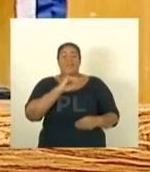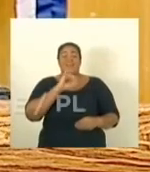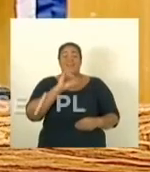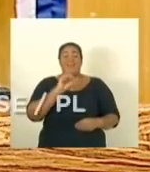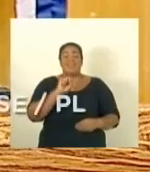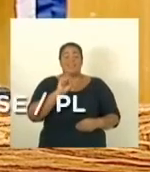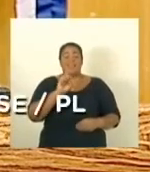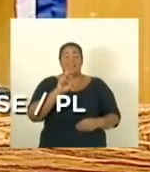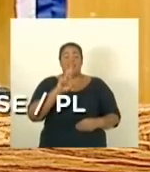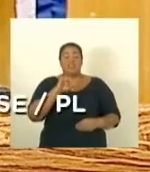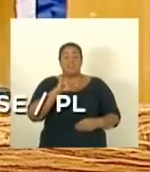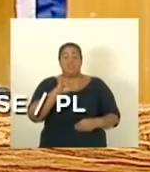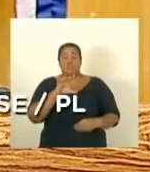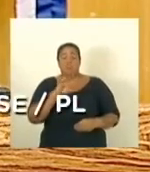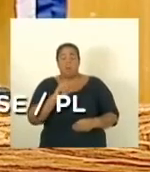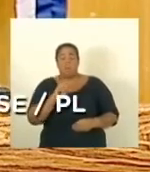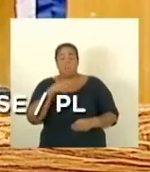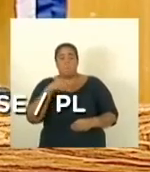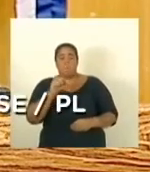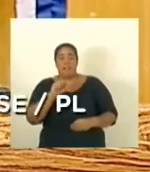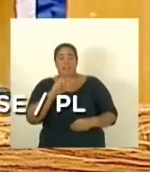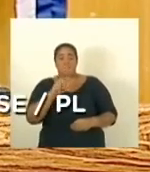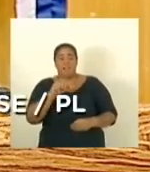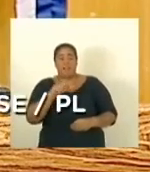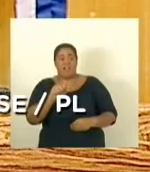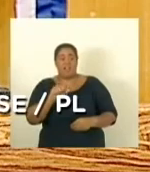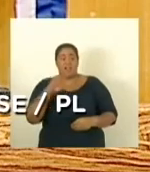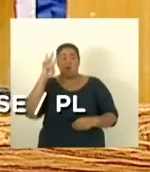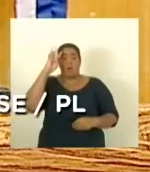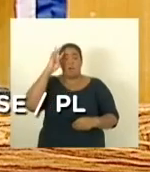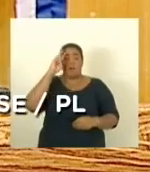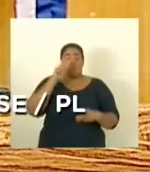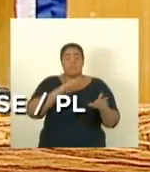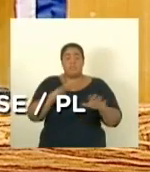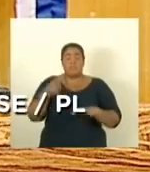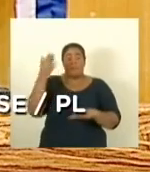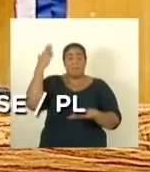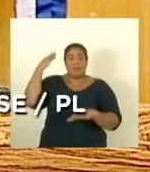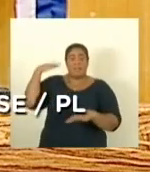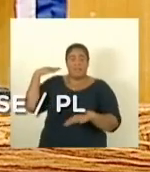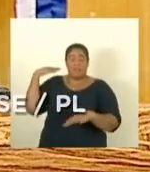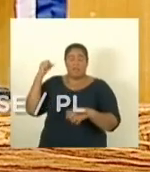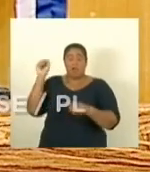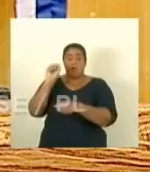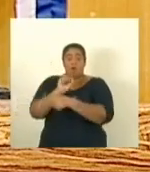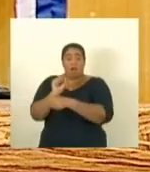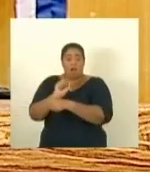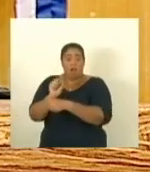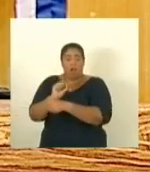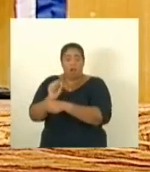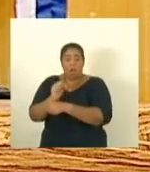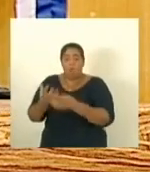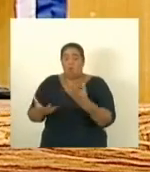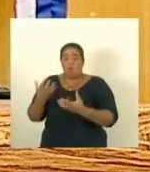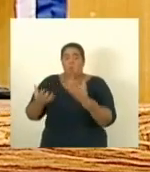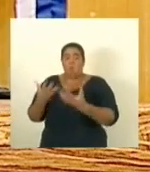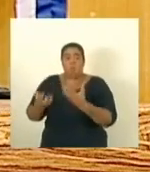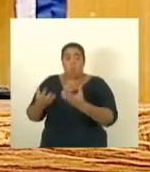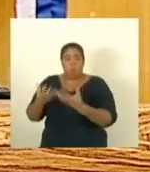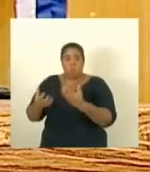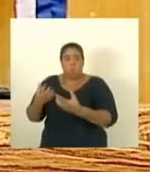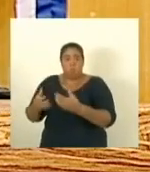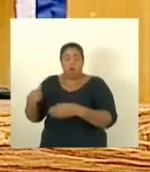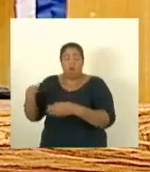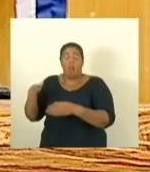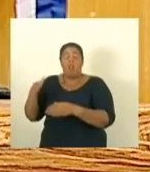desapareceu, presidente, na última quarta-feira e o seu carro foi encontrado queimado na mesma noite do crime, na estrada